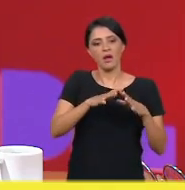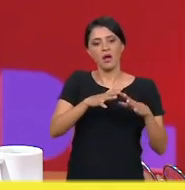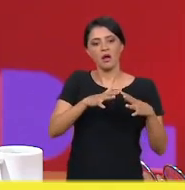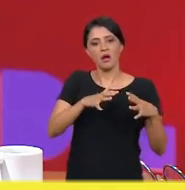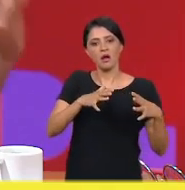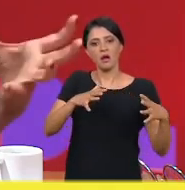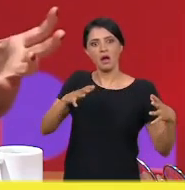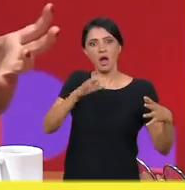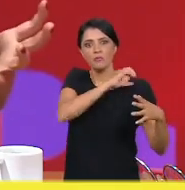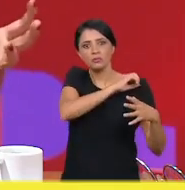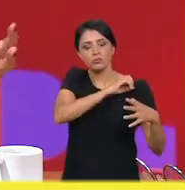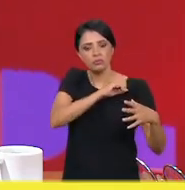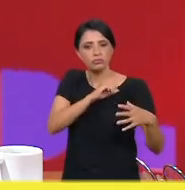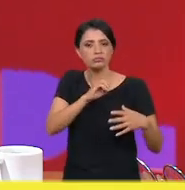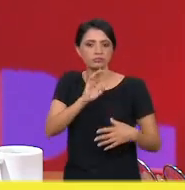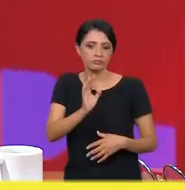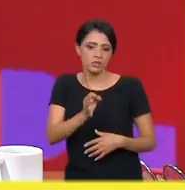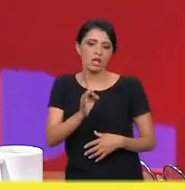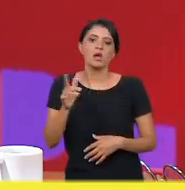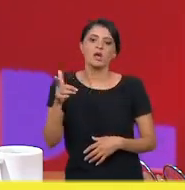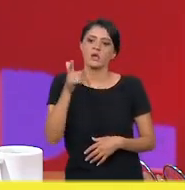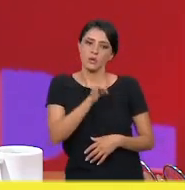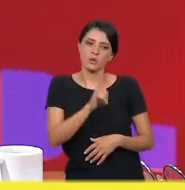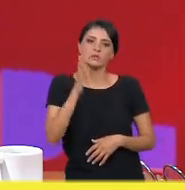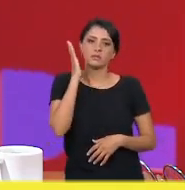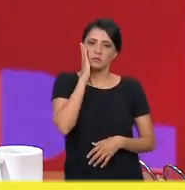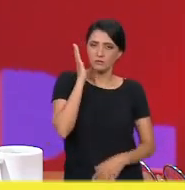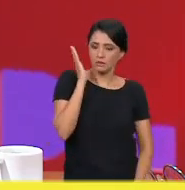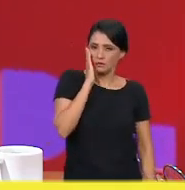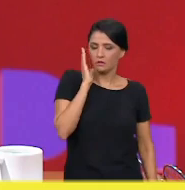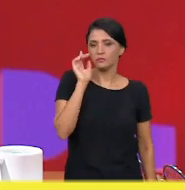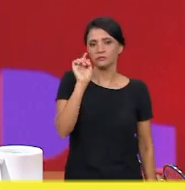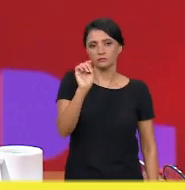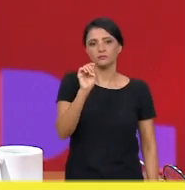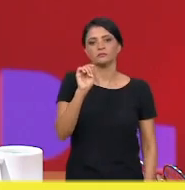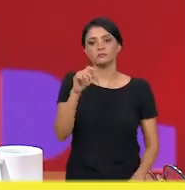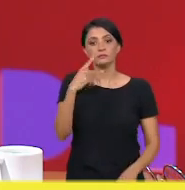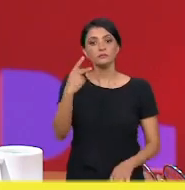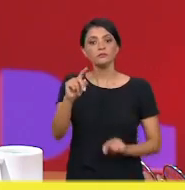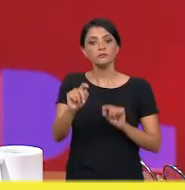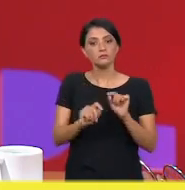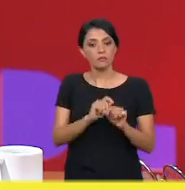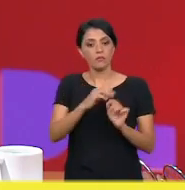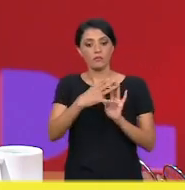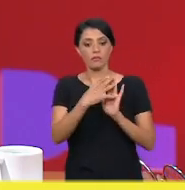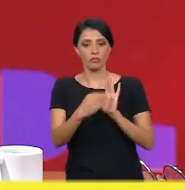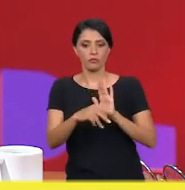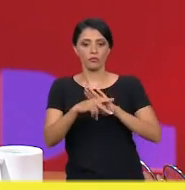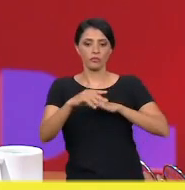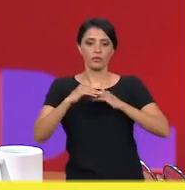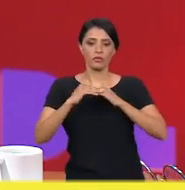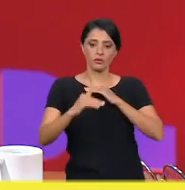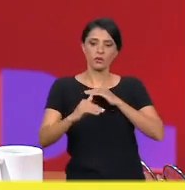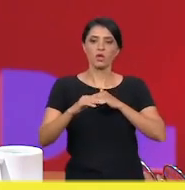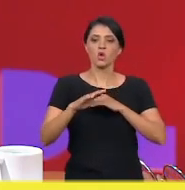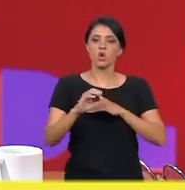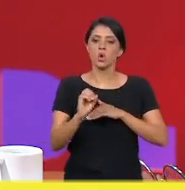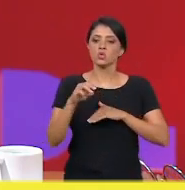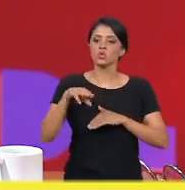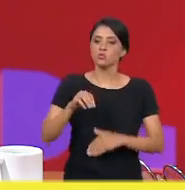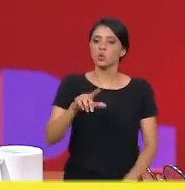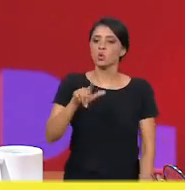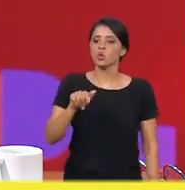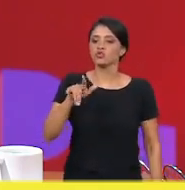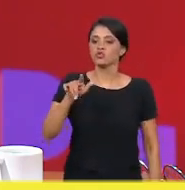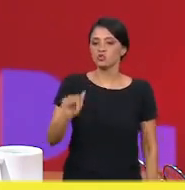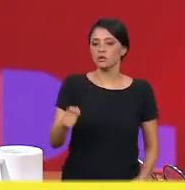maneira acelerada. Então, a gente consegue saber que, de acordo com o modelo padrão da cosmologia,